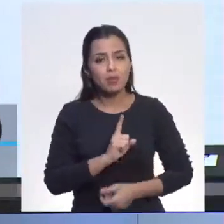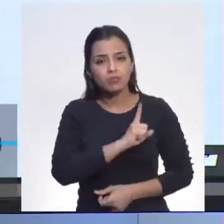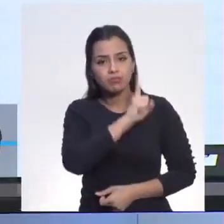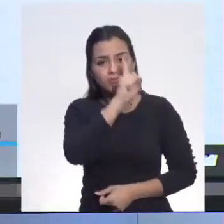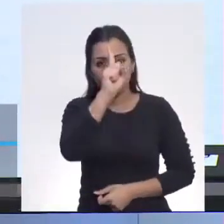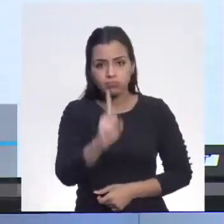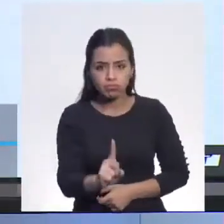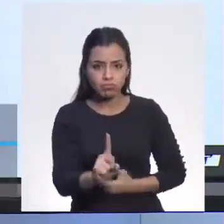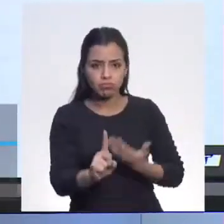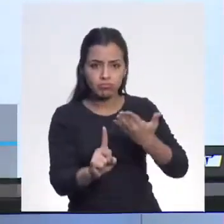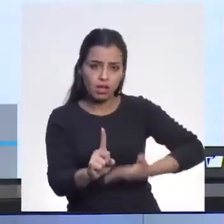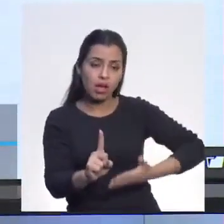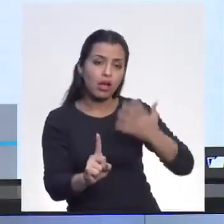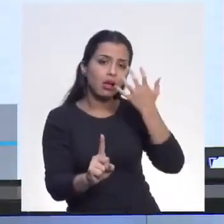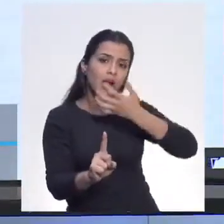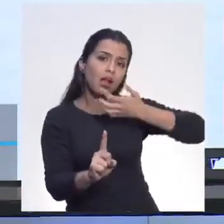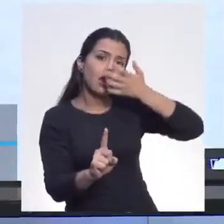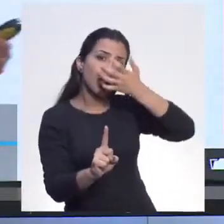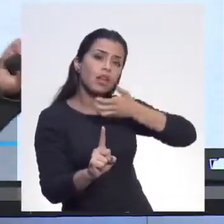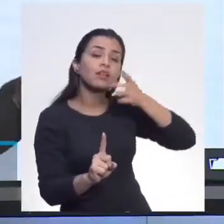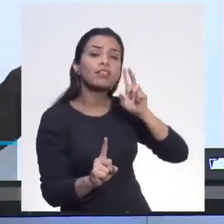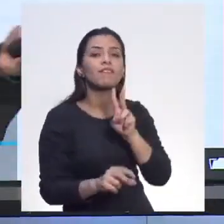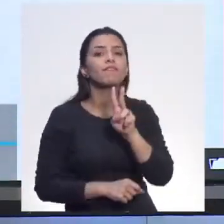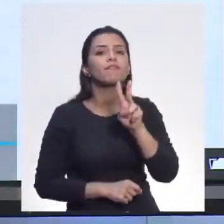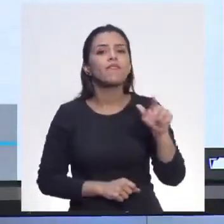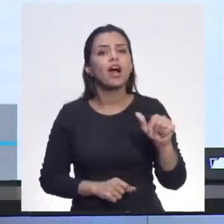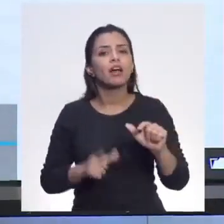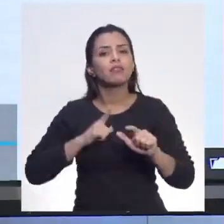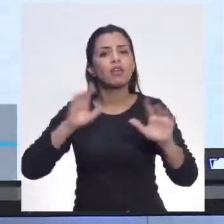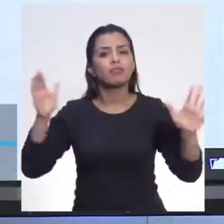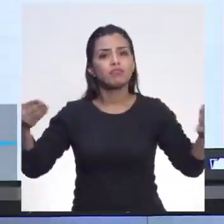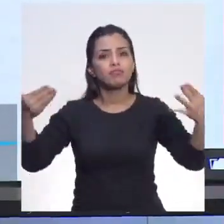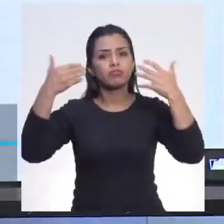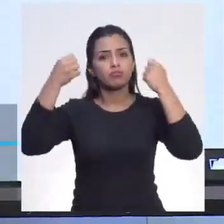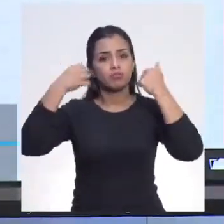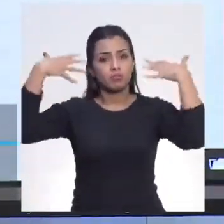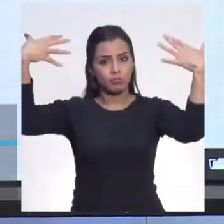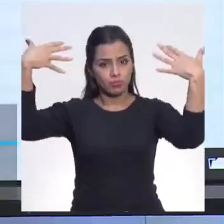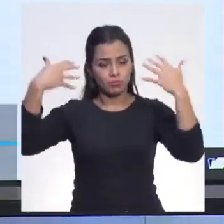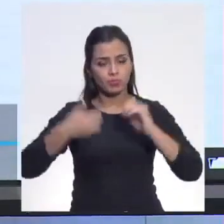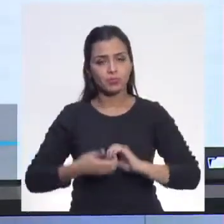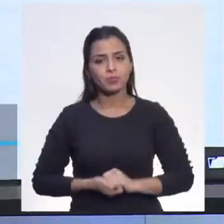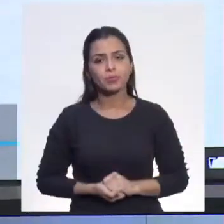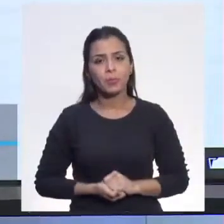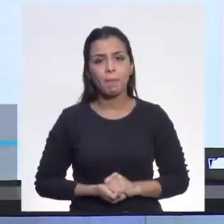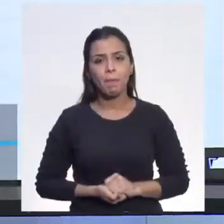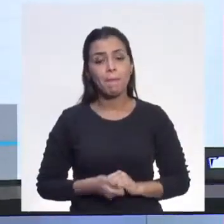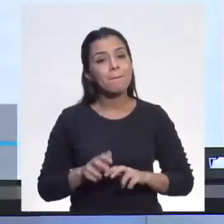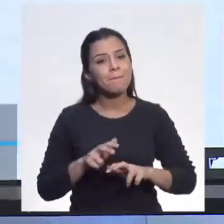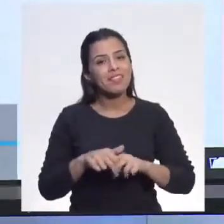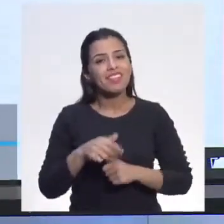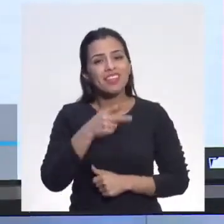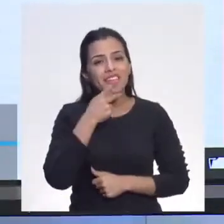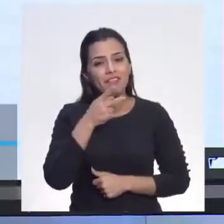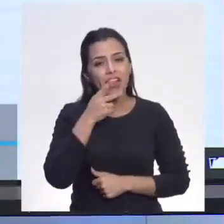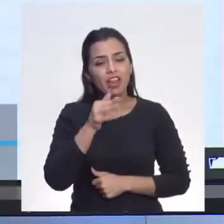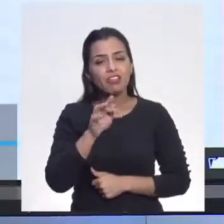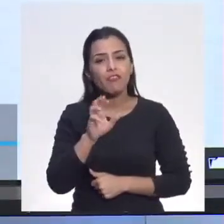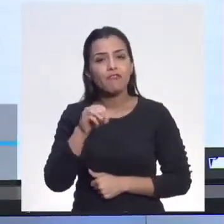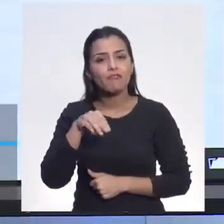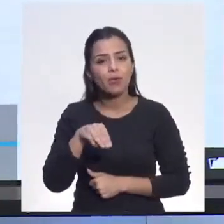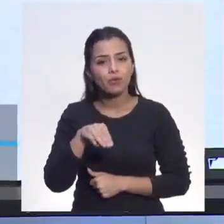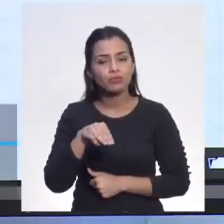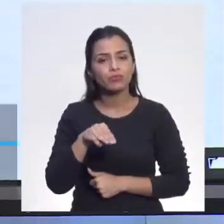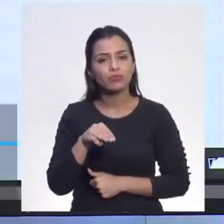o cantor, o intérprete solista que está ali, que vai ter os holofotes em cima dele, geralmente. Tá? Por isso que a gente chama ele de frontman, né? Ou